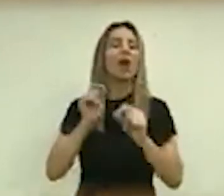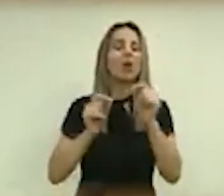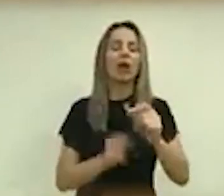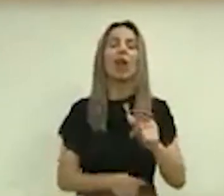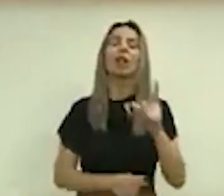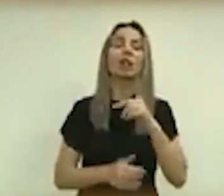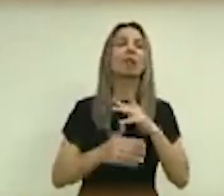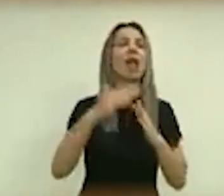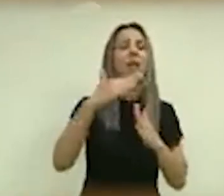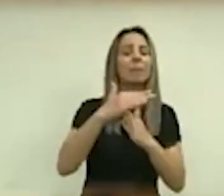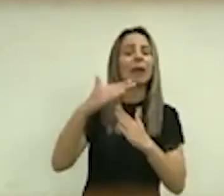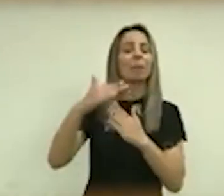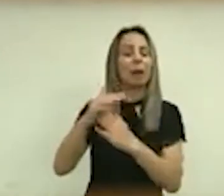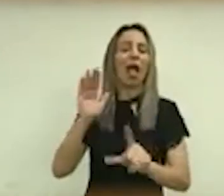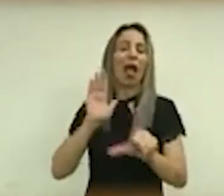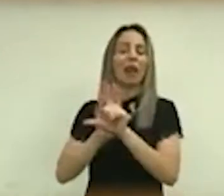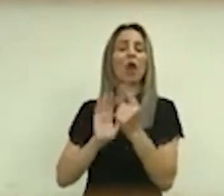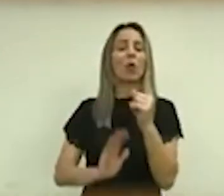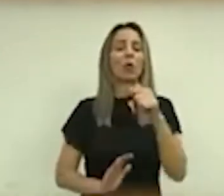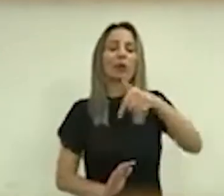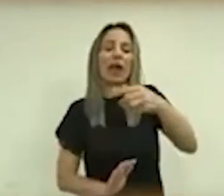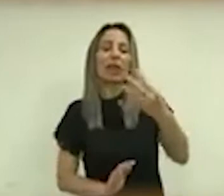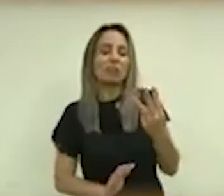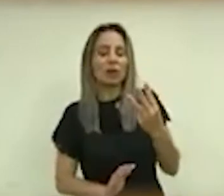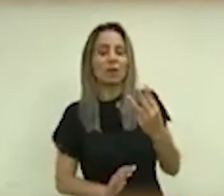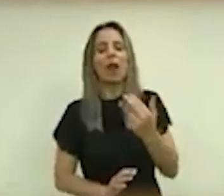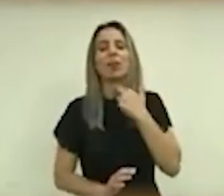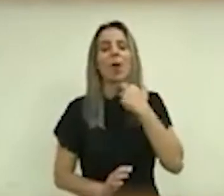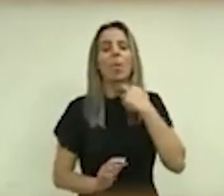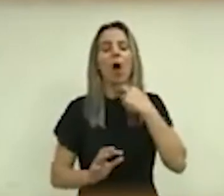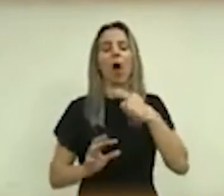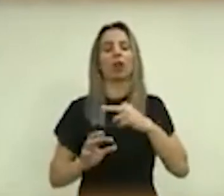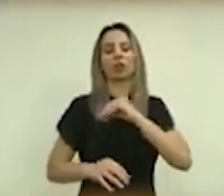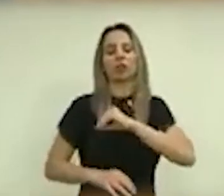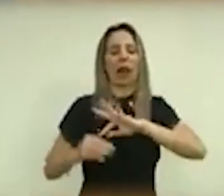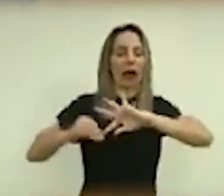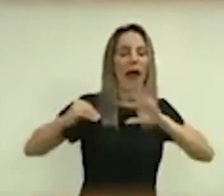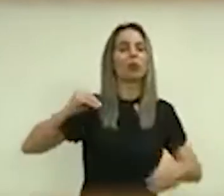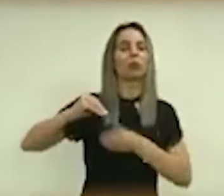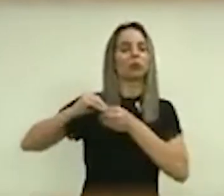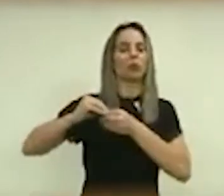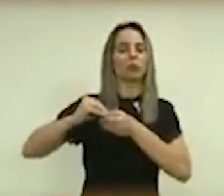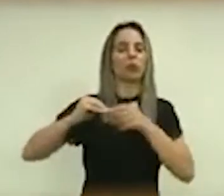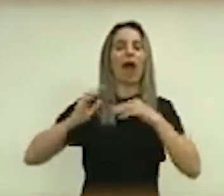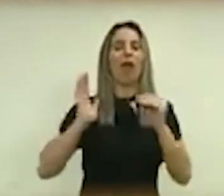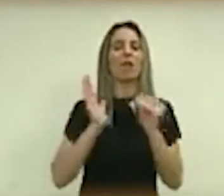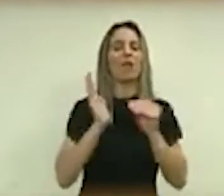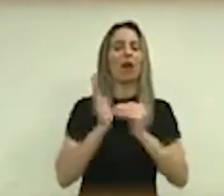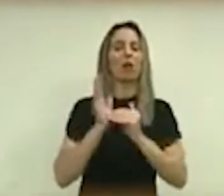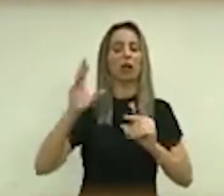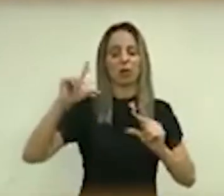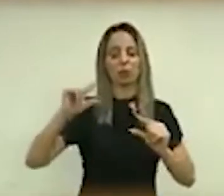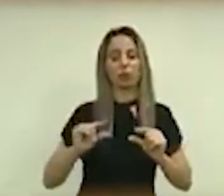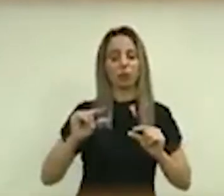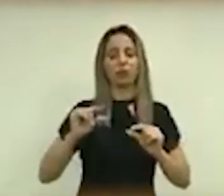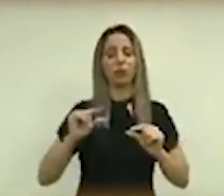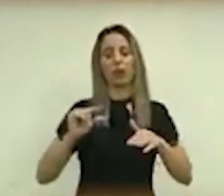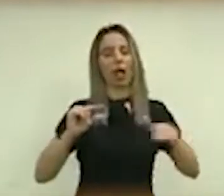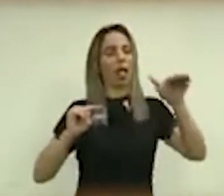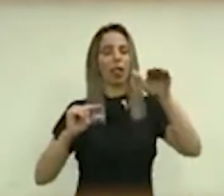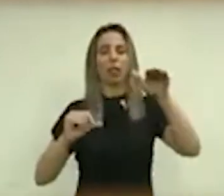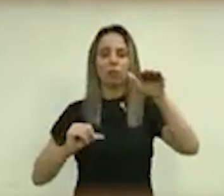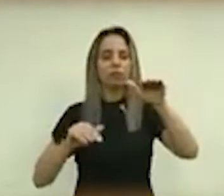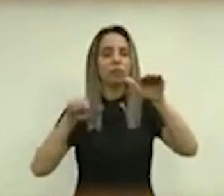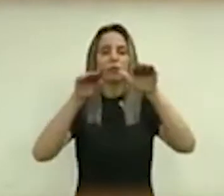tem impedimento pela Lei 173 para não repor o déficit inflacionário que corrói o